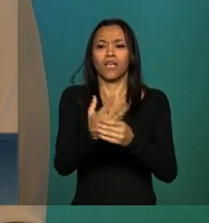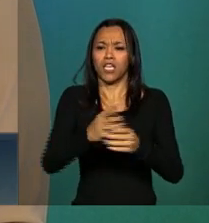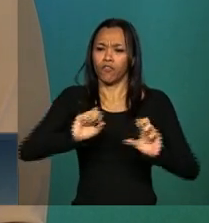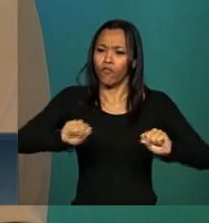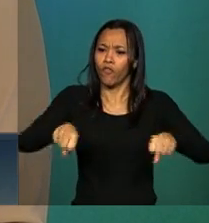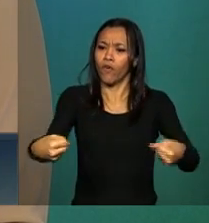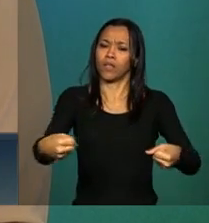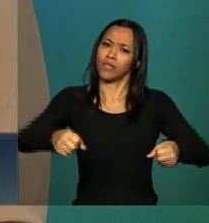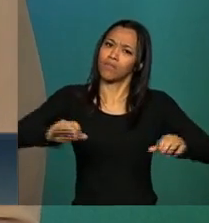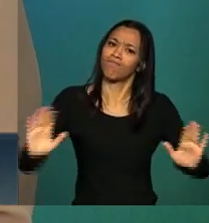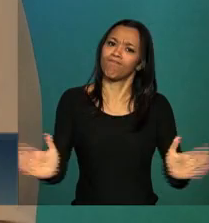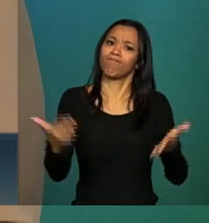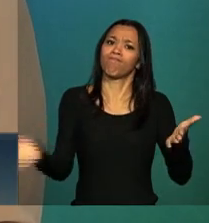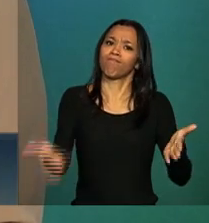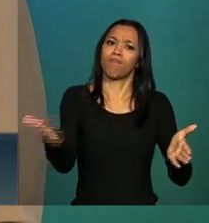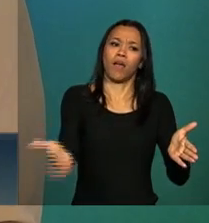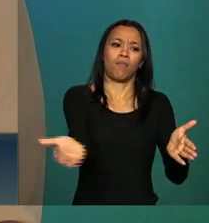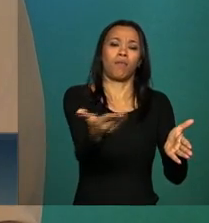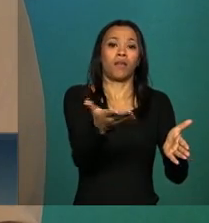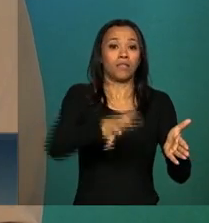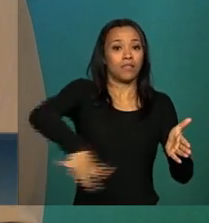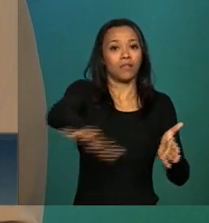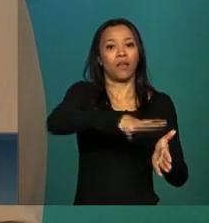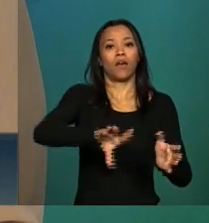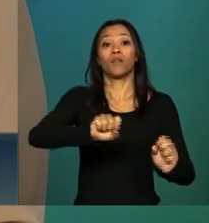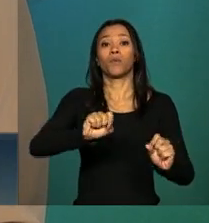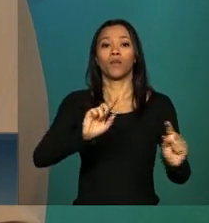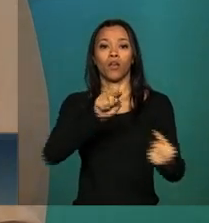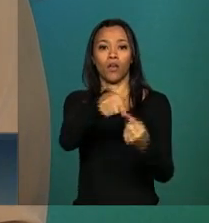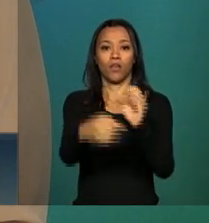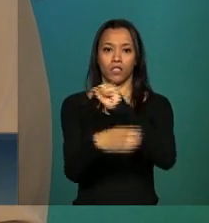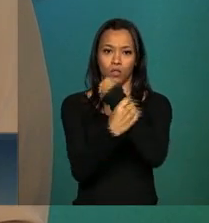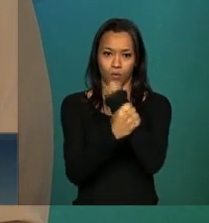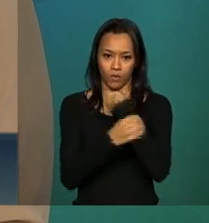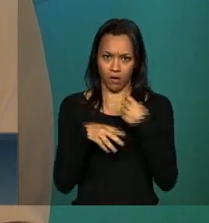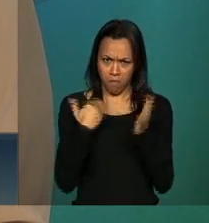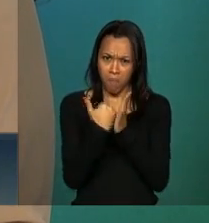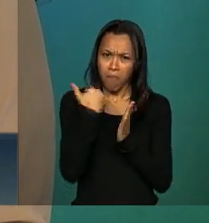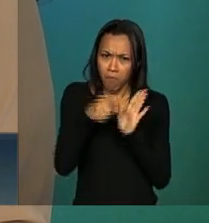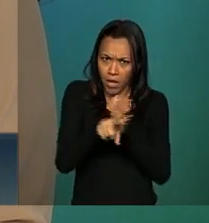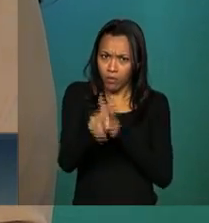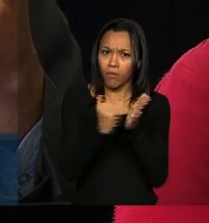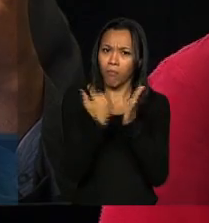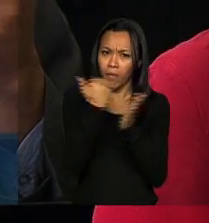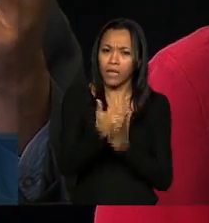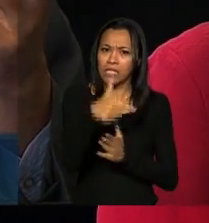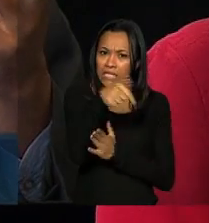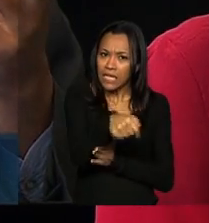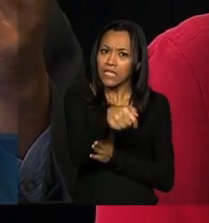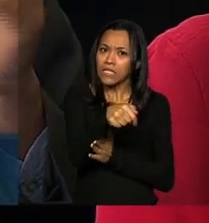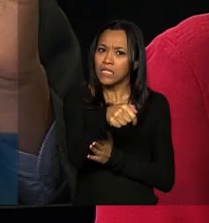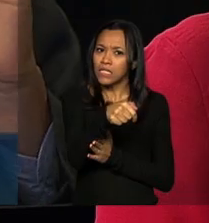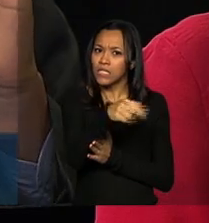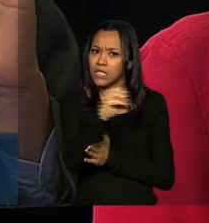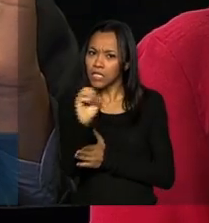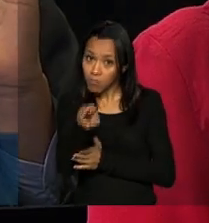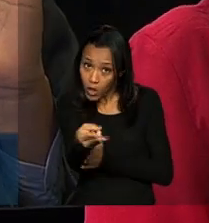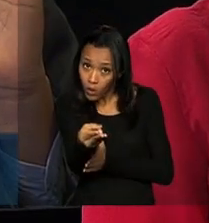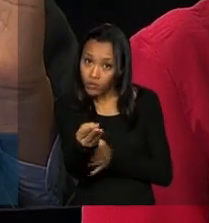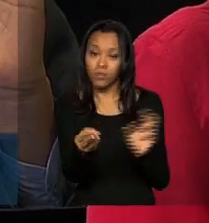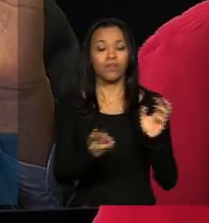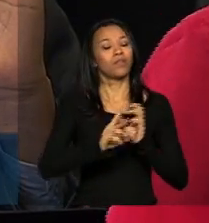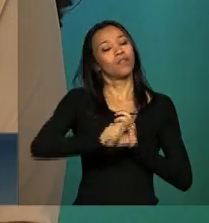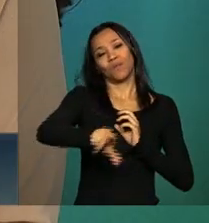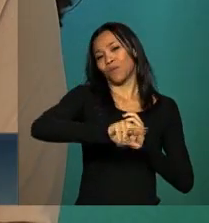cada vez mais o seguro. Então, vão ser mais 700 milhões para a safra 15-16, é isso? Não são